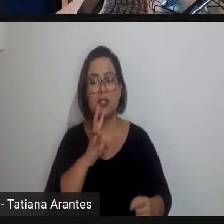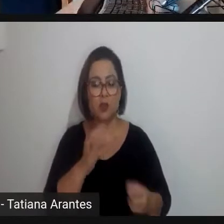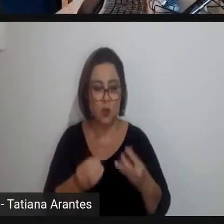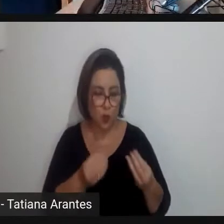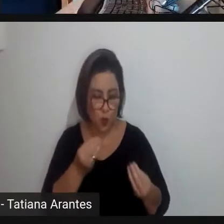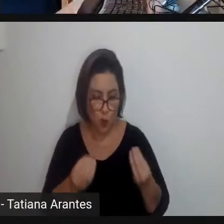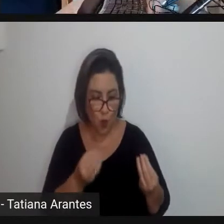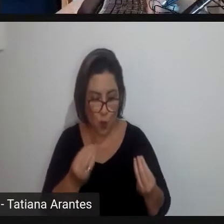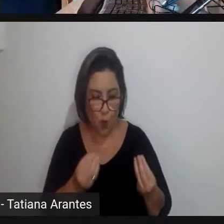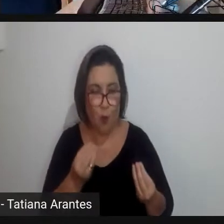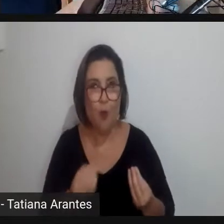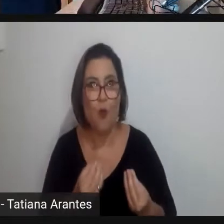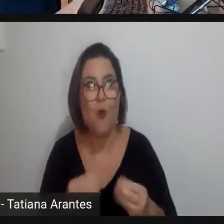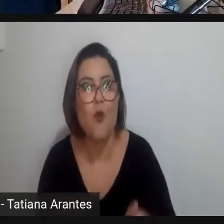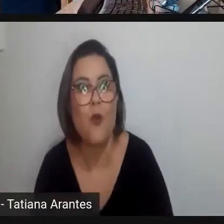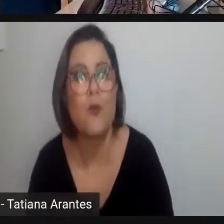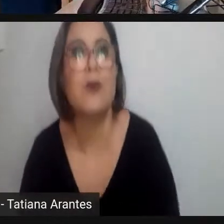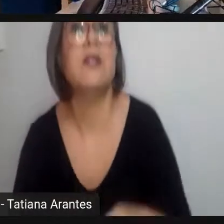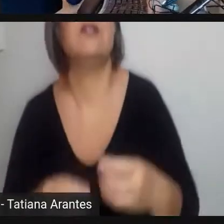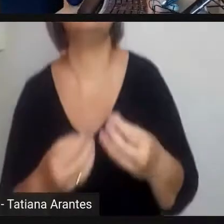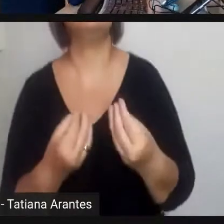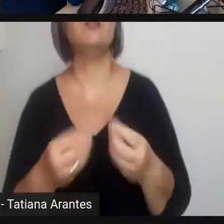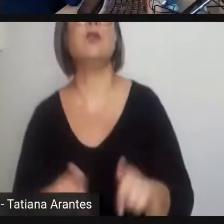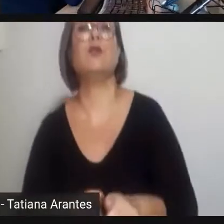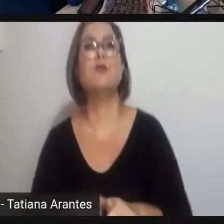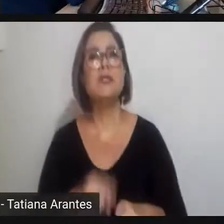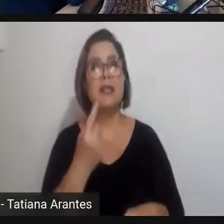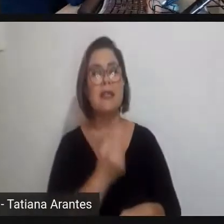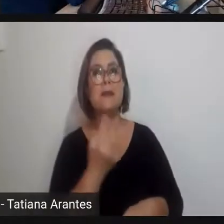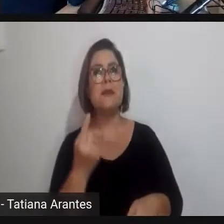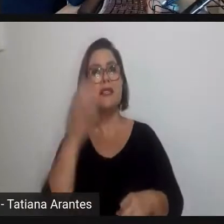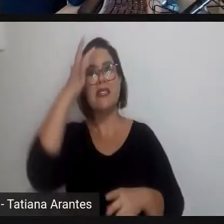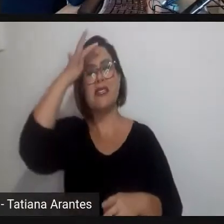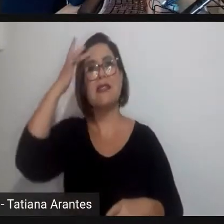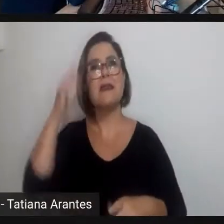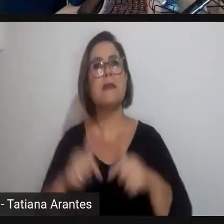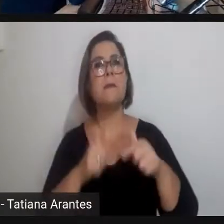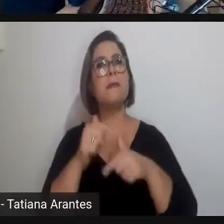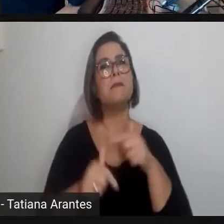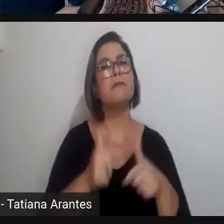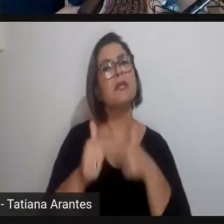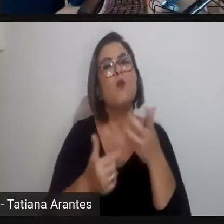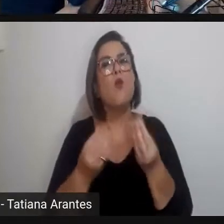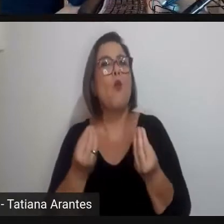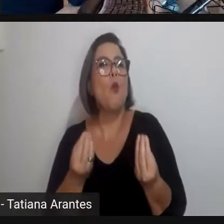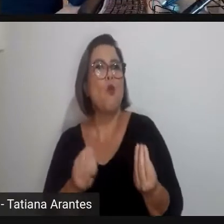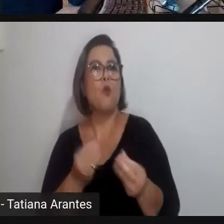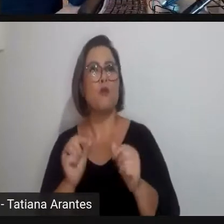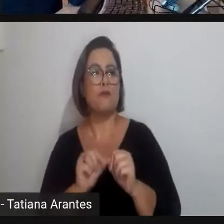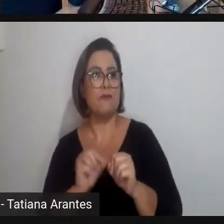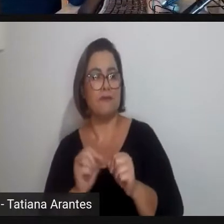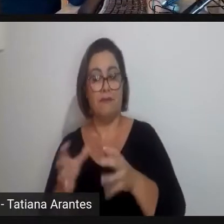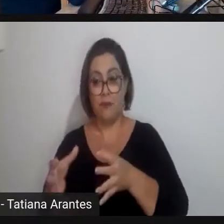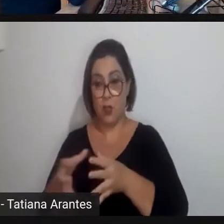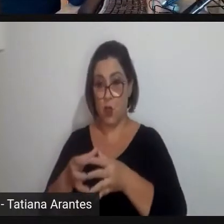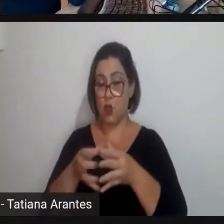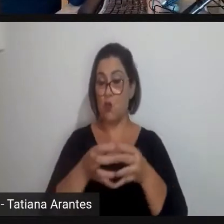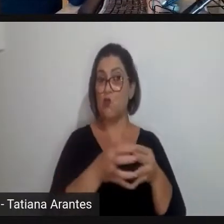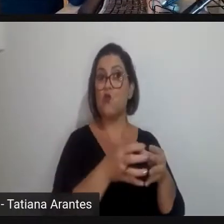de acordo com a capacidade de cada um. Se nós tivermos deficiente nesse grupo,